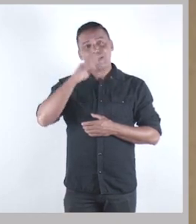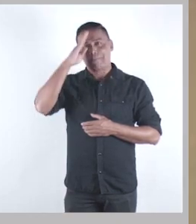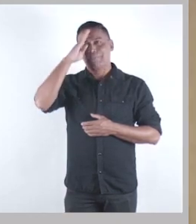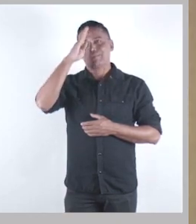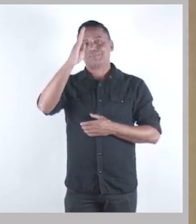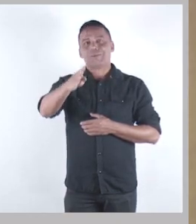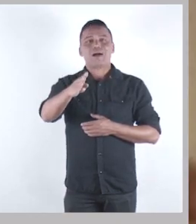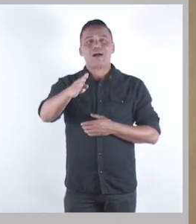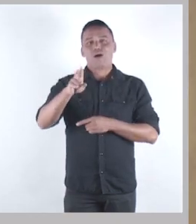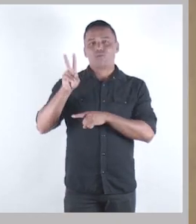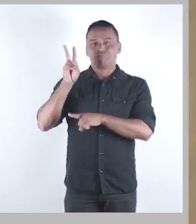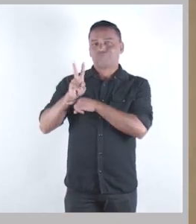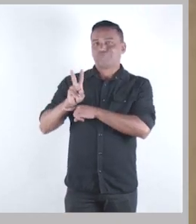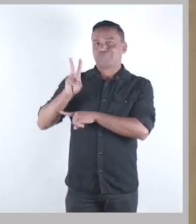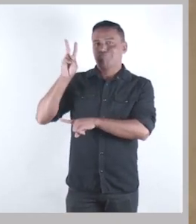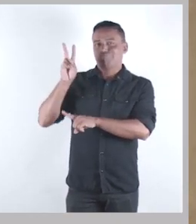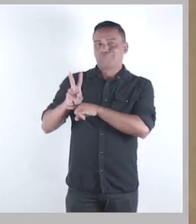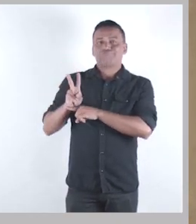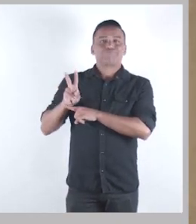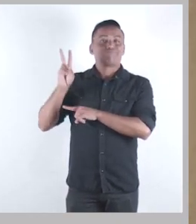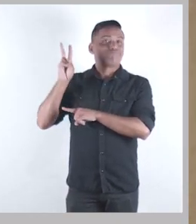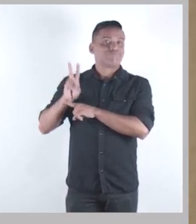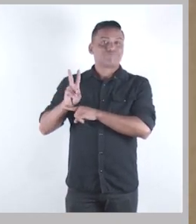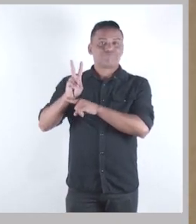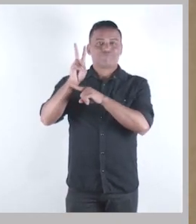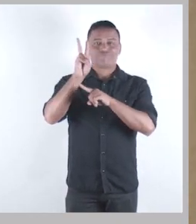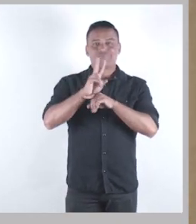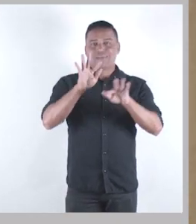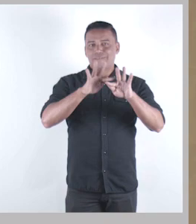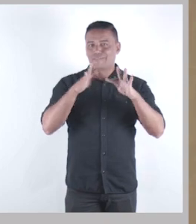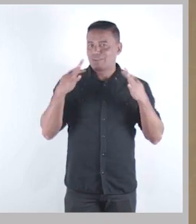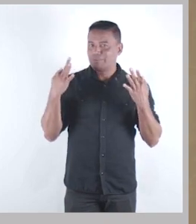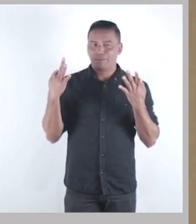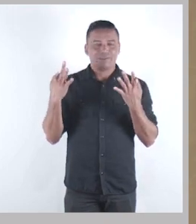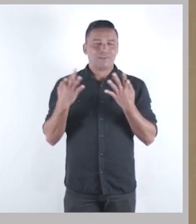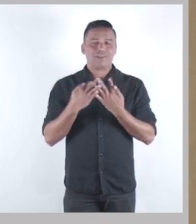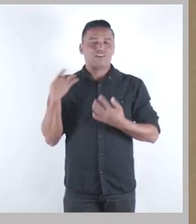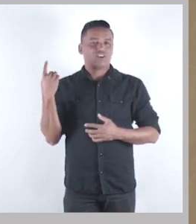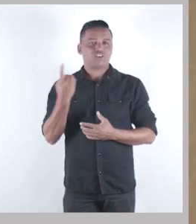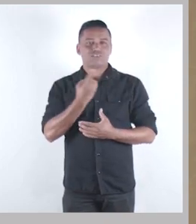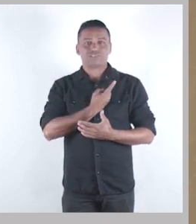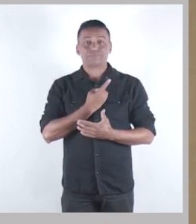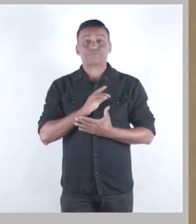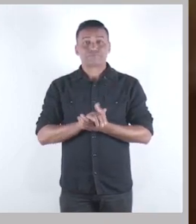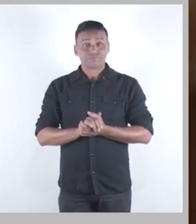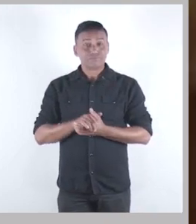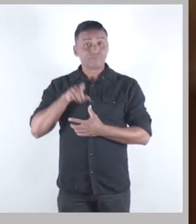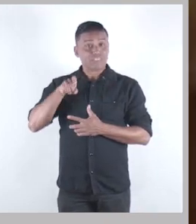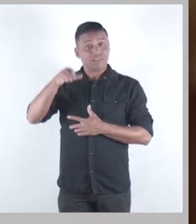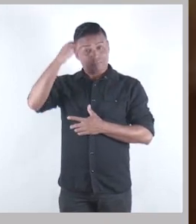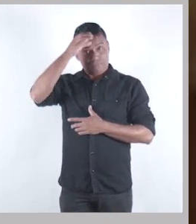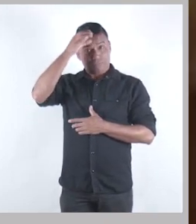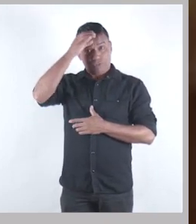principal supervisor na nossa família, de modo geral, dos nossos estudos. Ele,